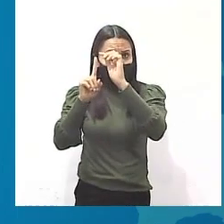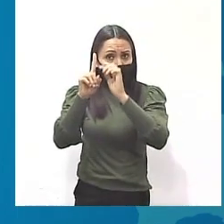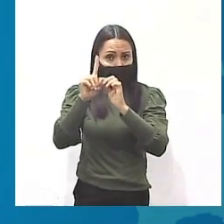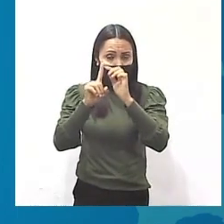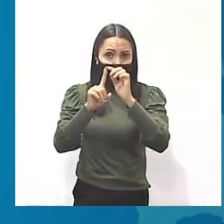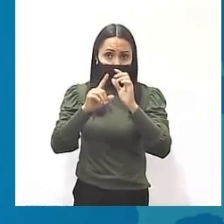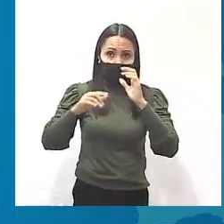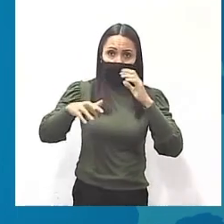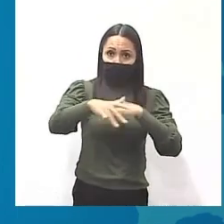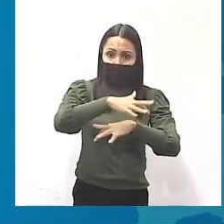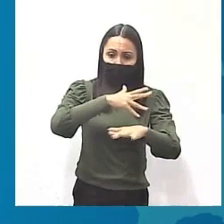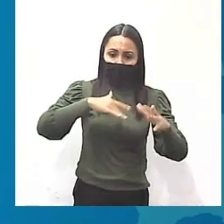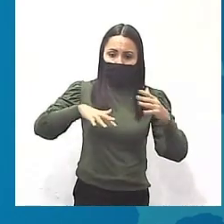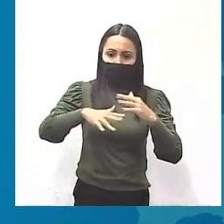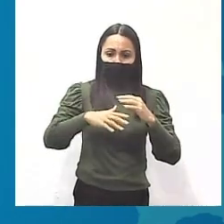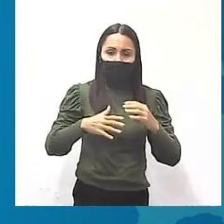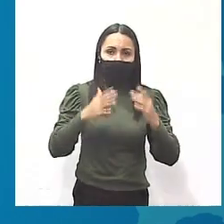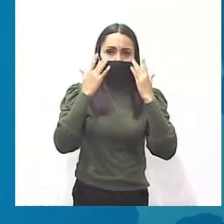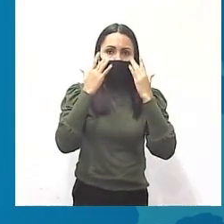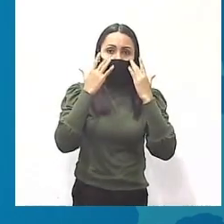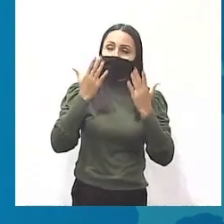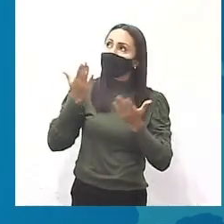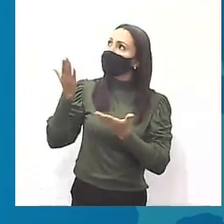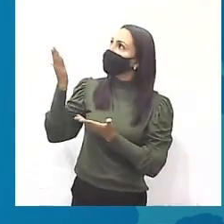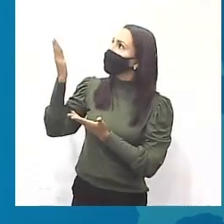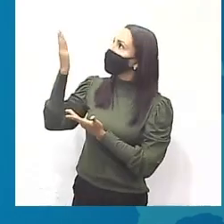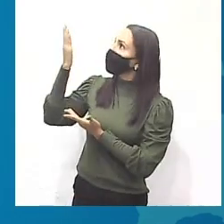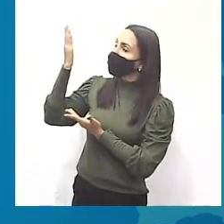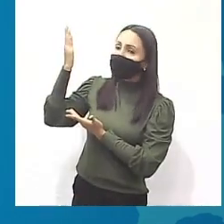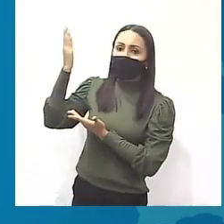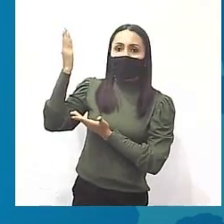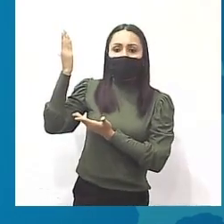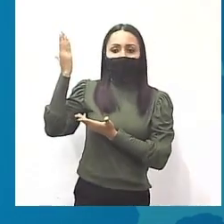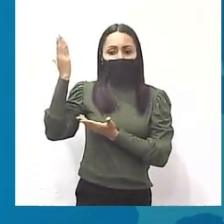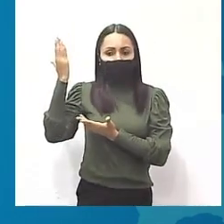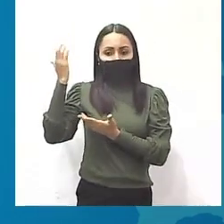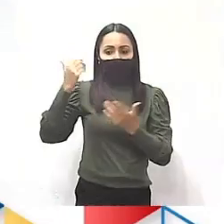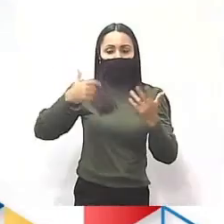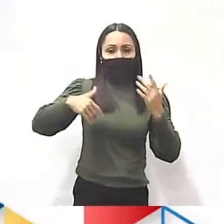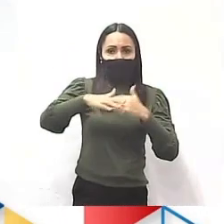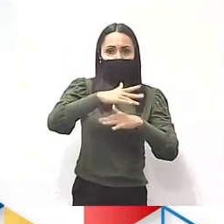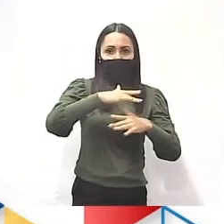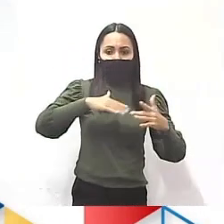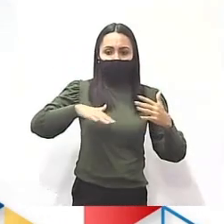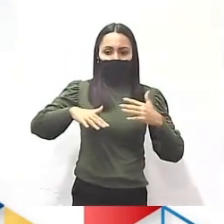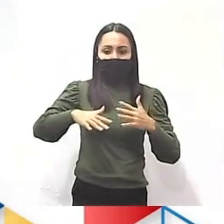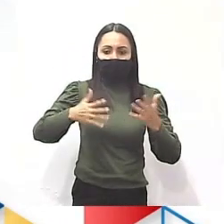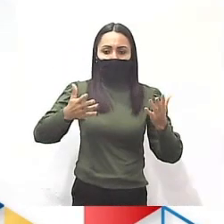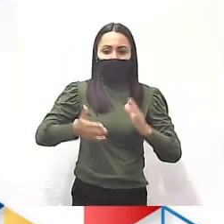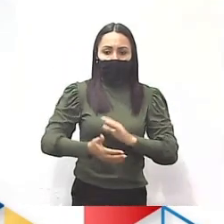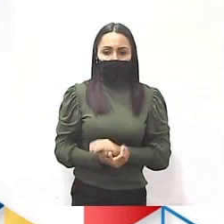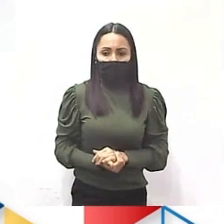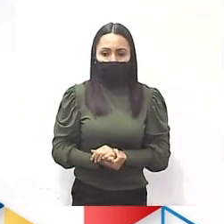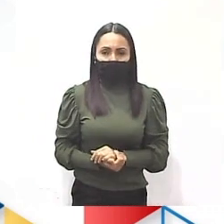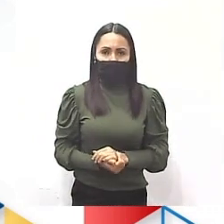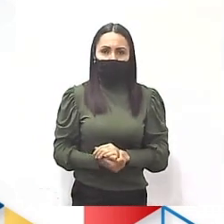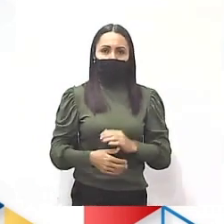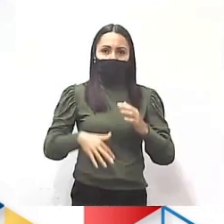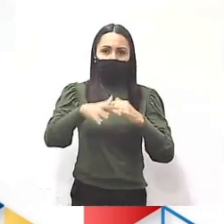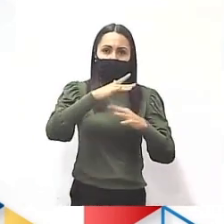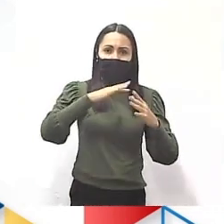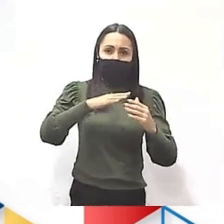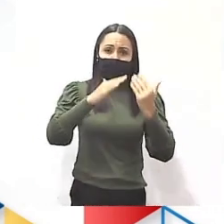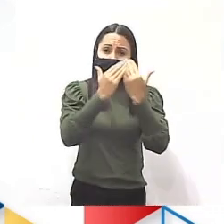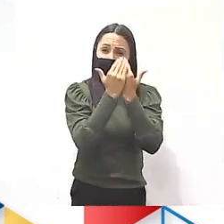cidades. E aí a gente veja só que a cidade está lá no final e a área verde aqui. Então lá na